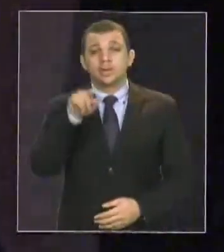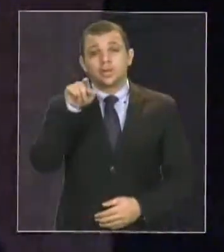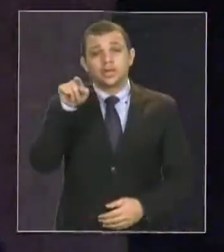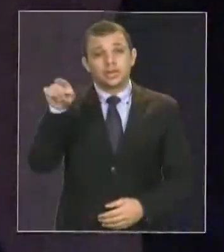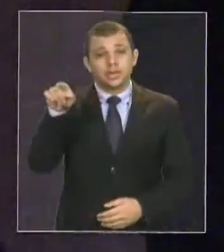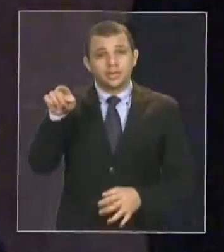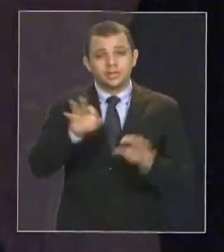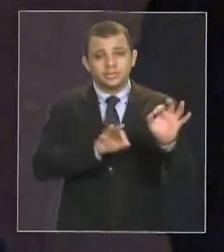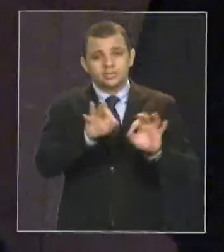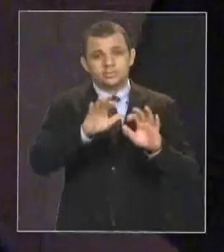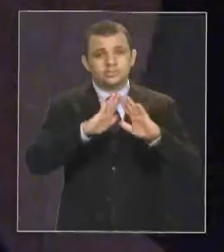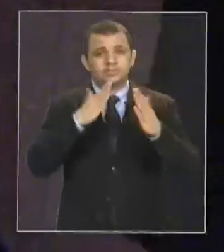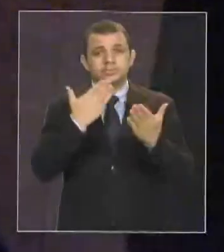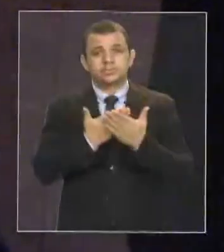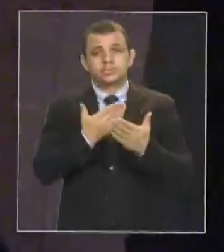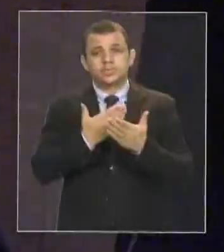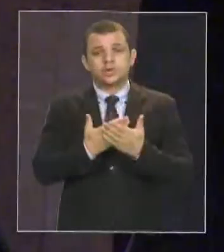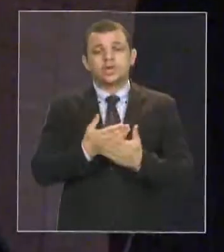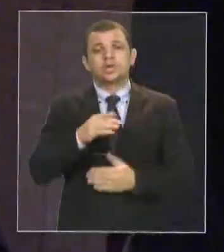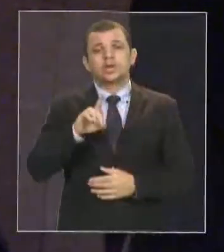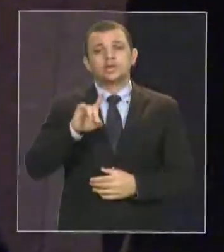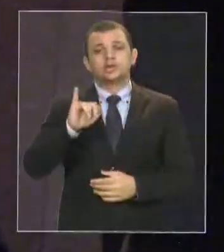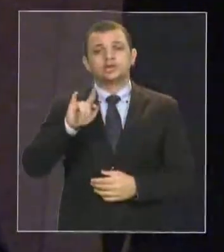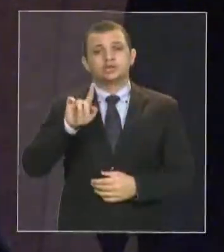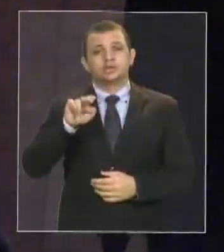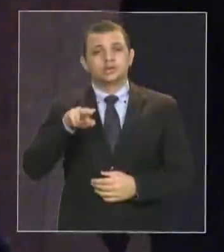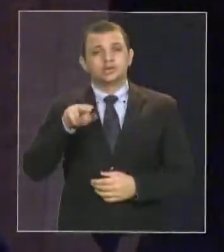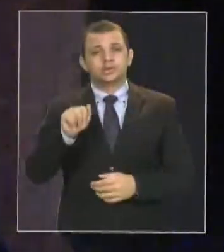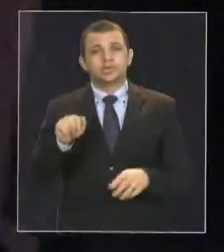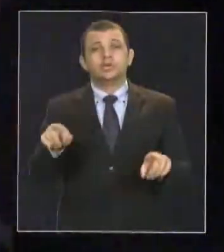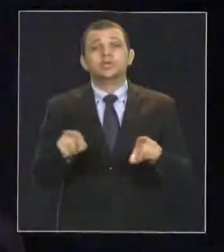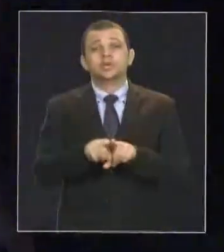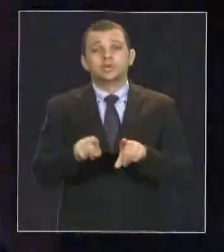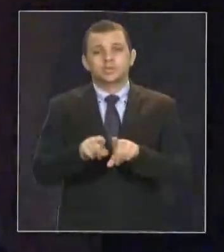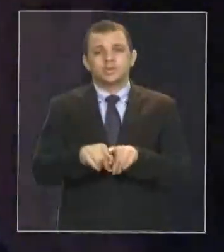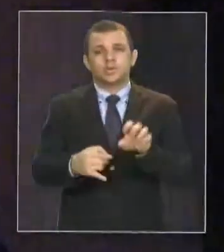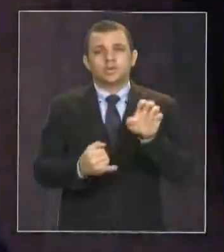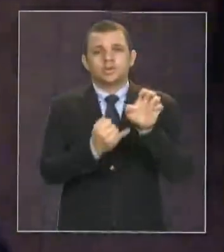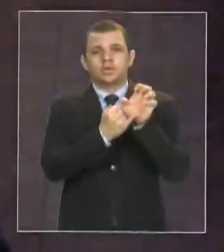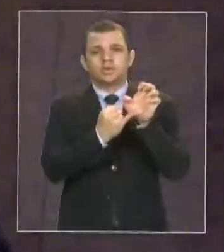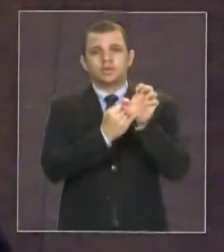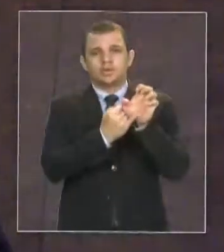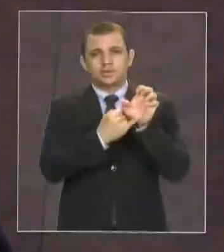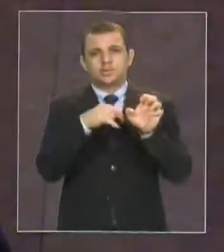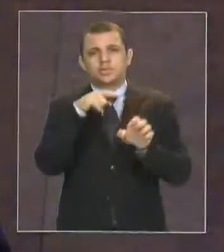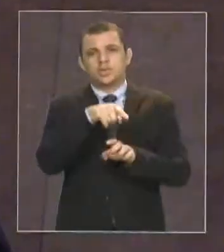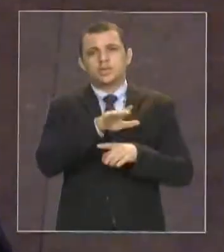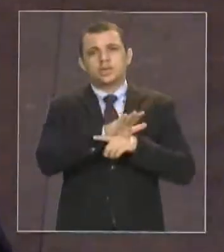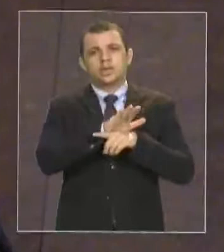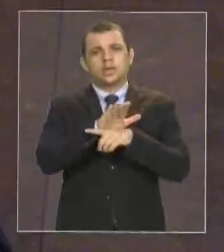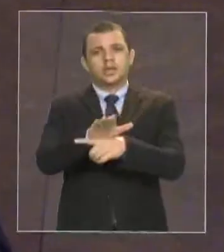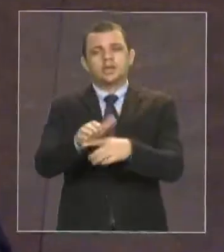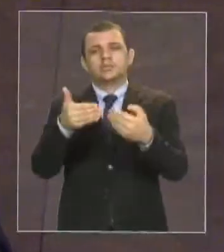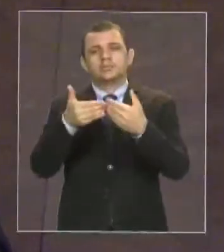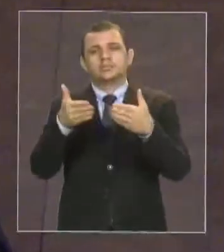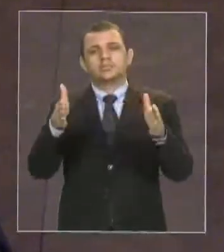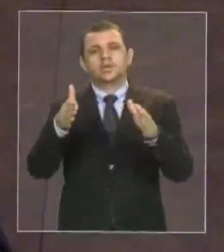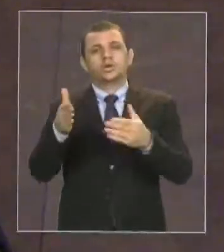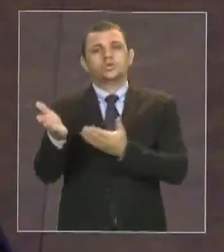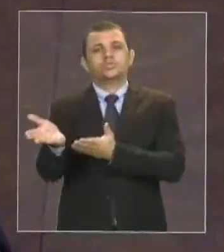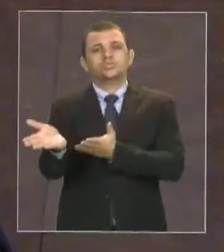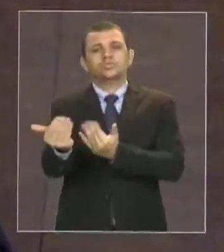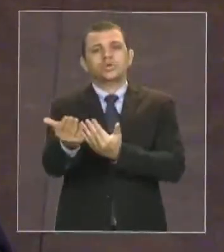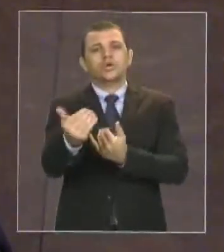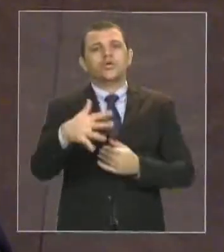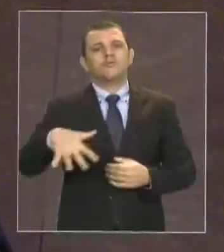digna, os IEMAs, que vêm abrir as portas para a nossa juventude, para o